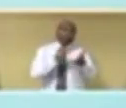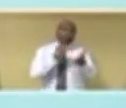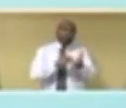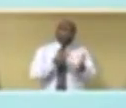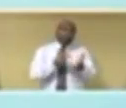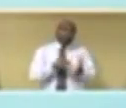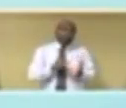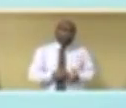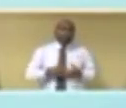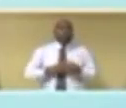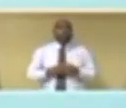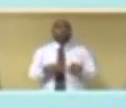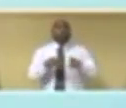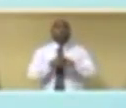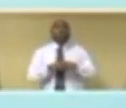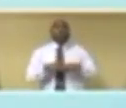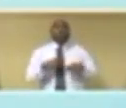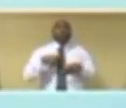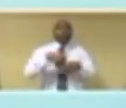constantes no meu voto integral